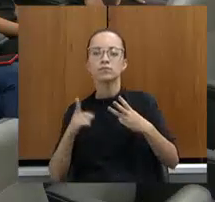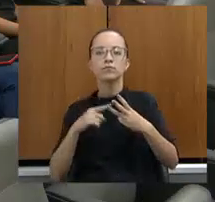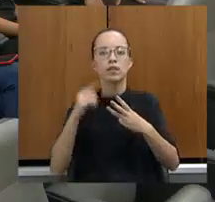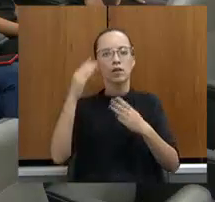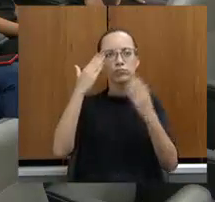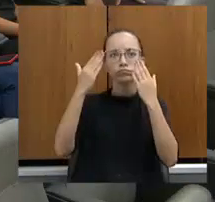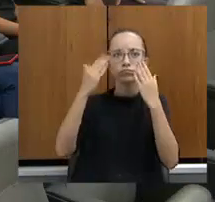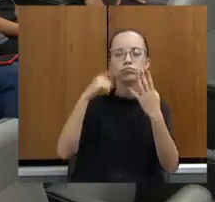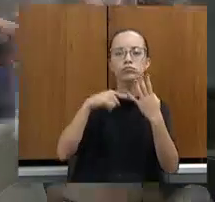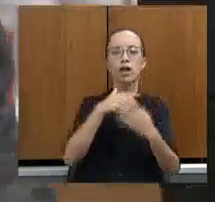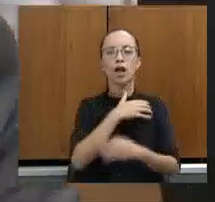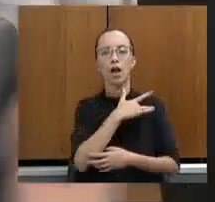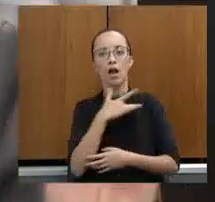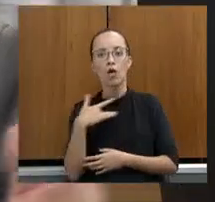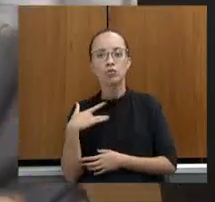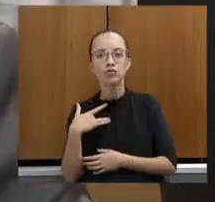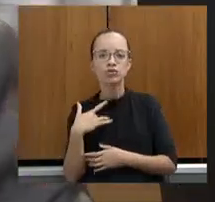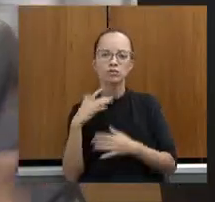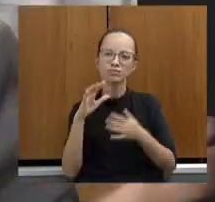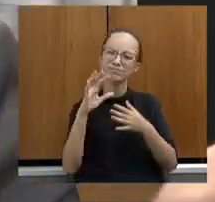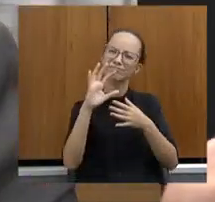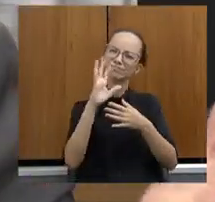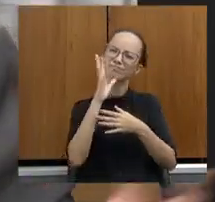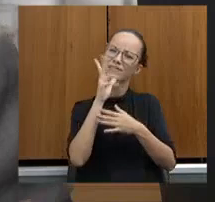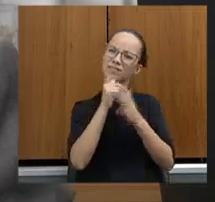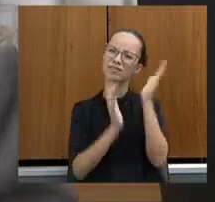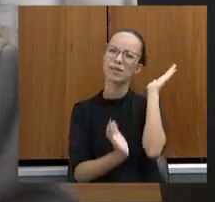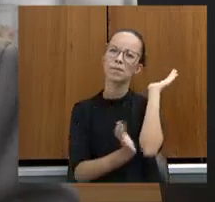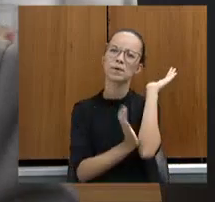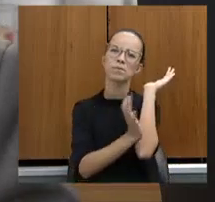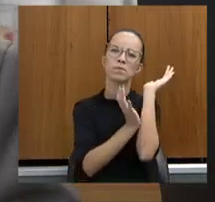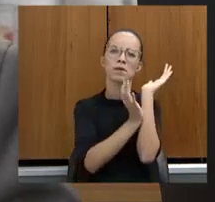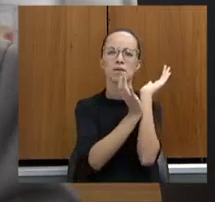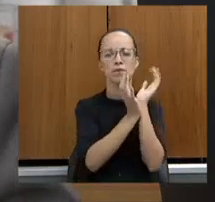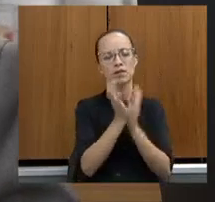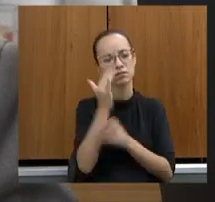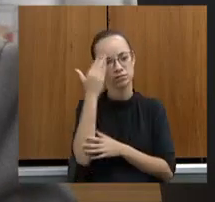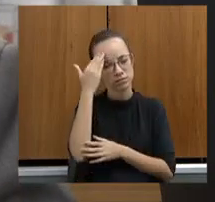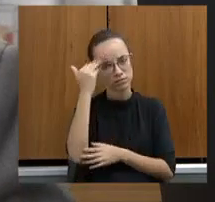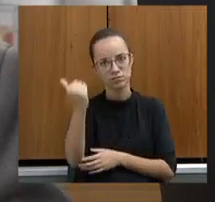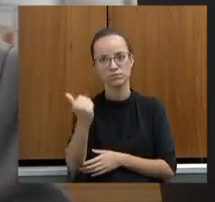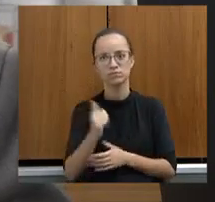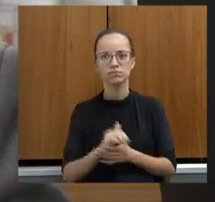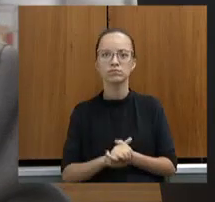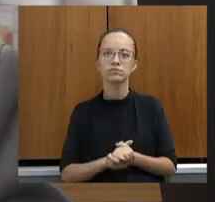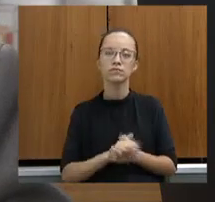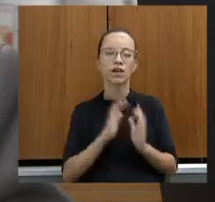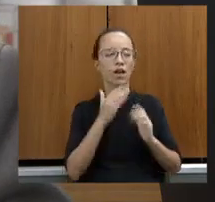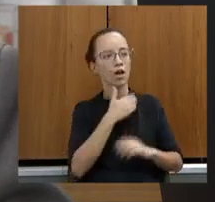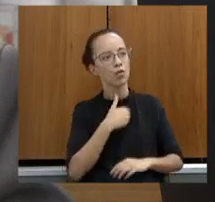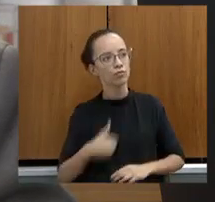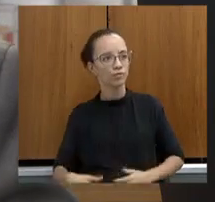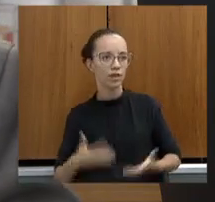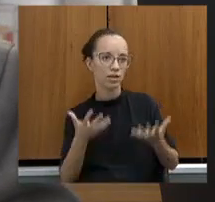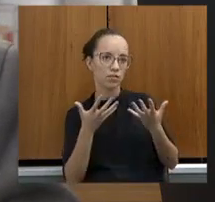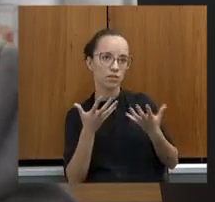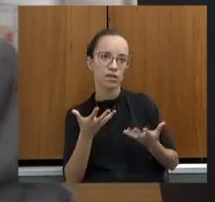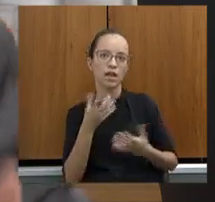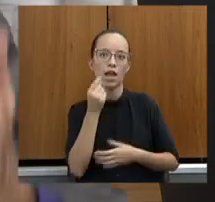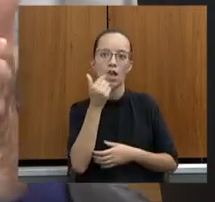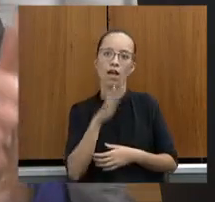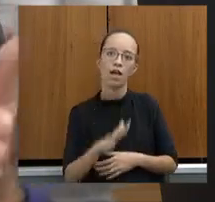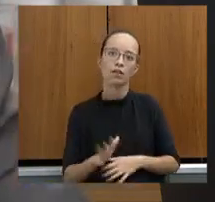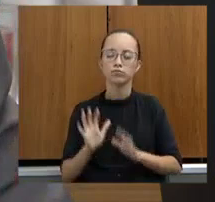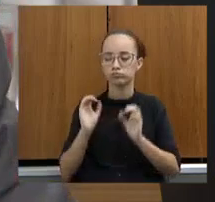exame de saúde Aquele monte eu passei por isso várias vezes eu sei o governo quer economizar o governo precisa